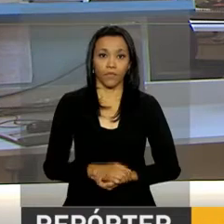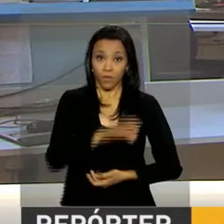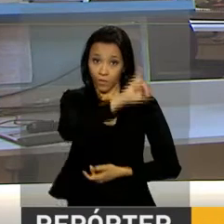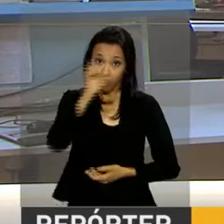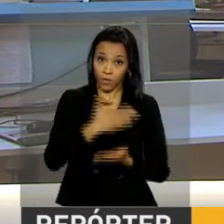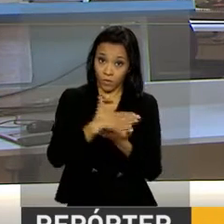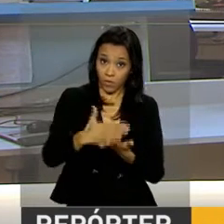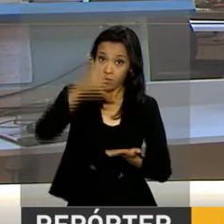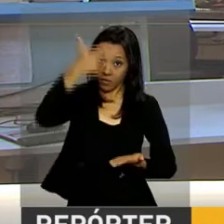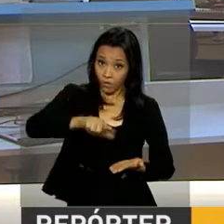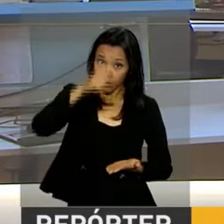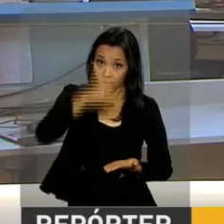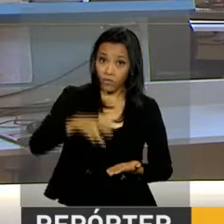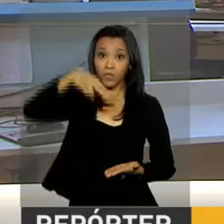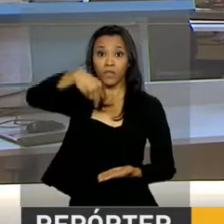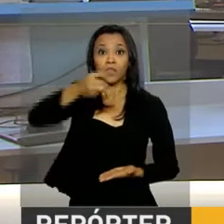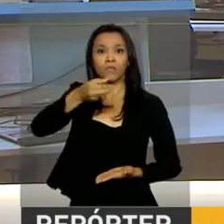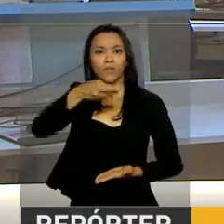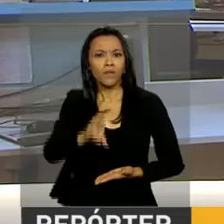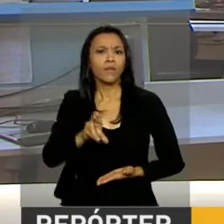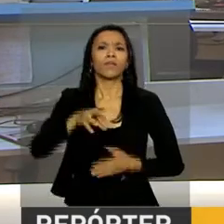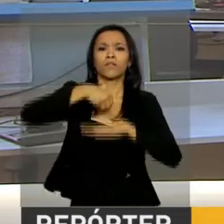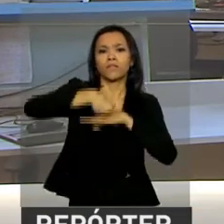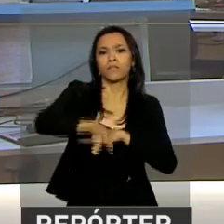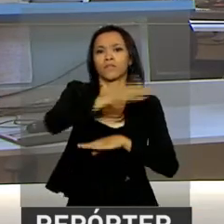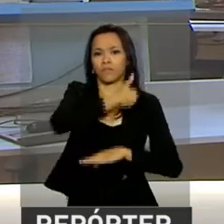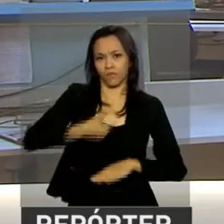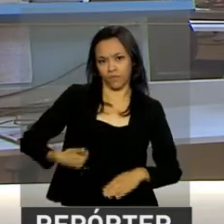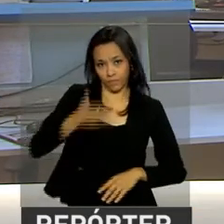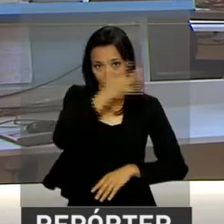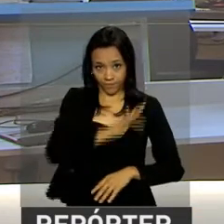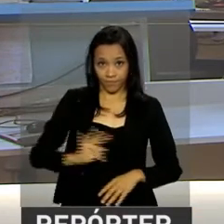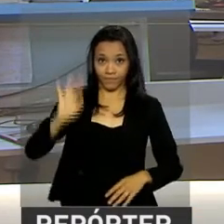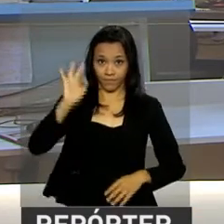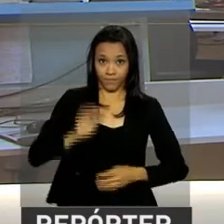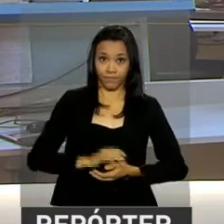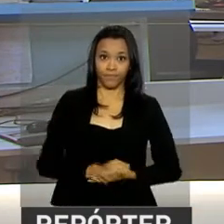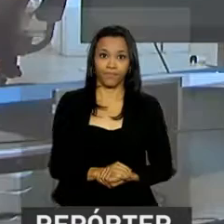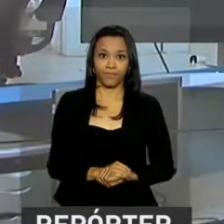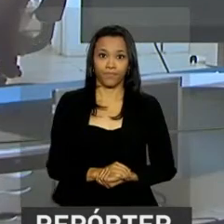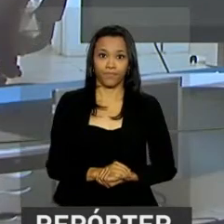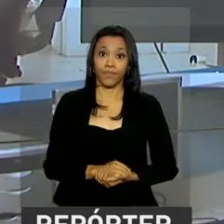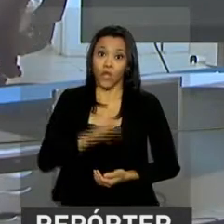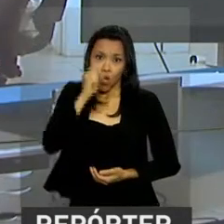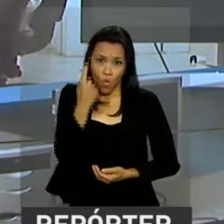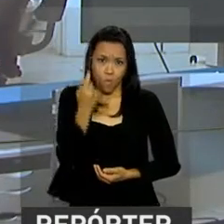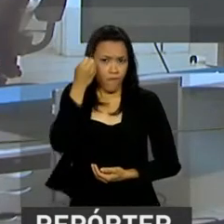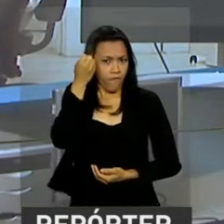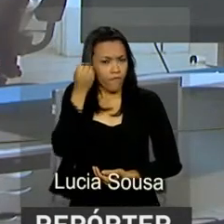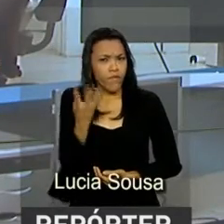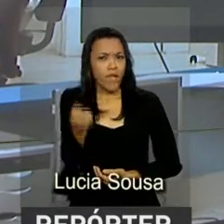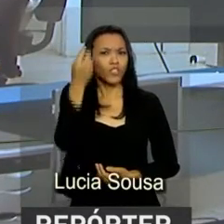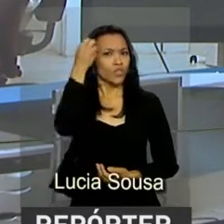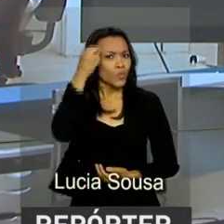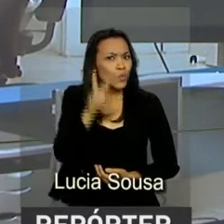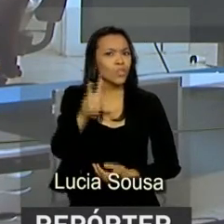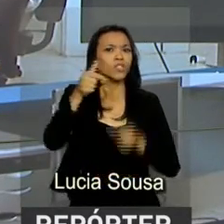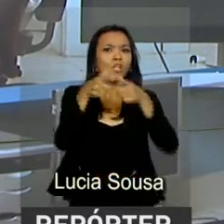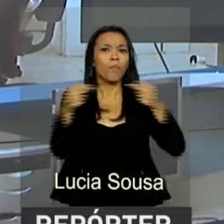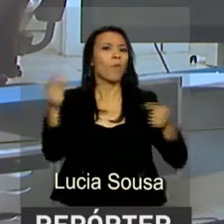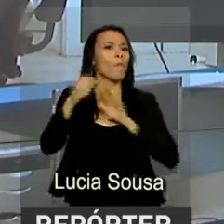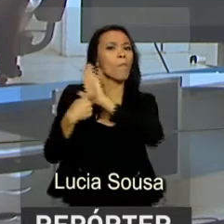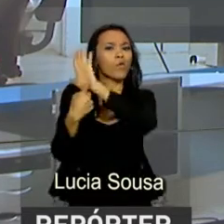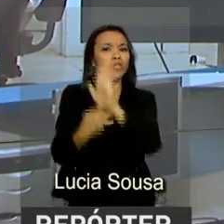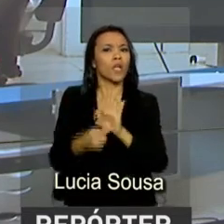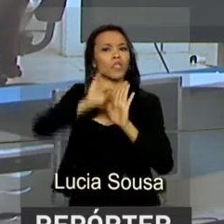Olá, começa agora mais uma edição do Repórter NBR e as notícias do governo federal. Uma viagem de 2 dias ao Japão para mostrar